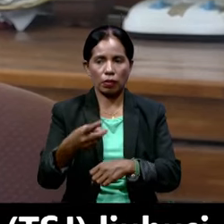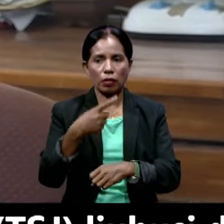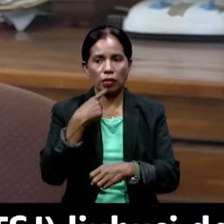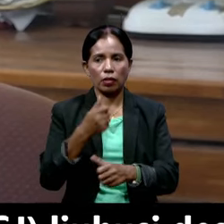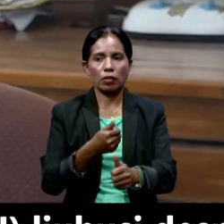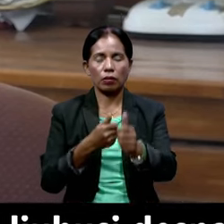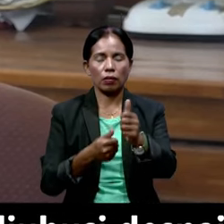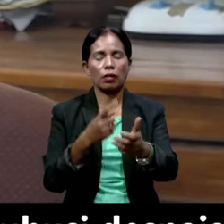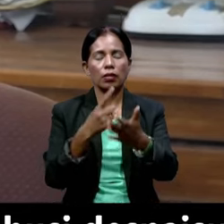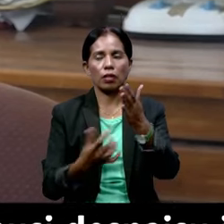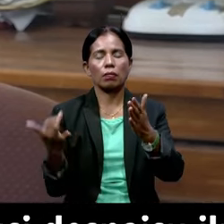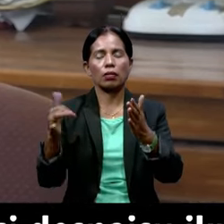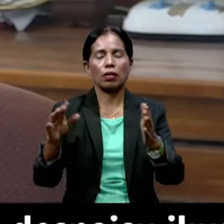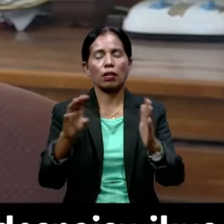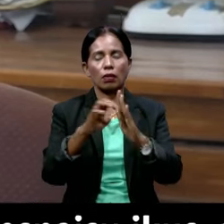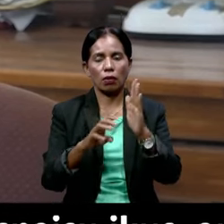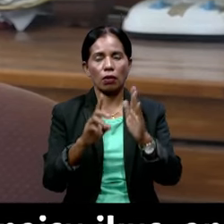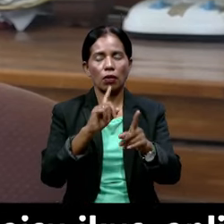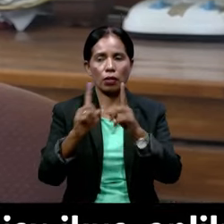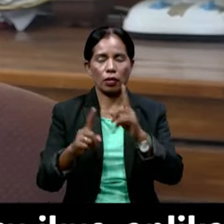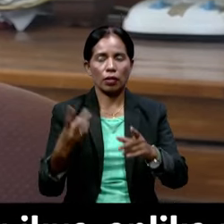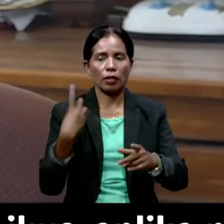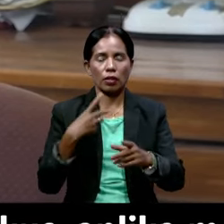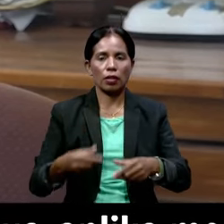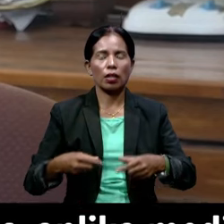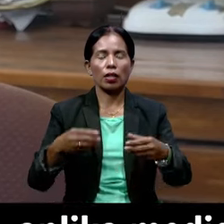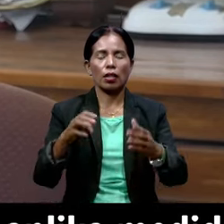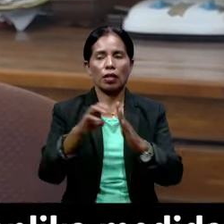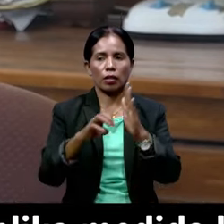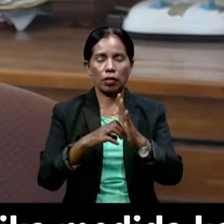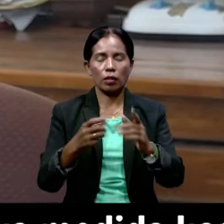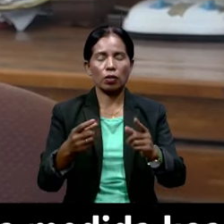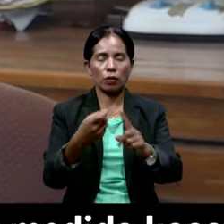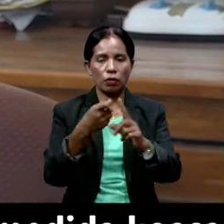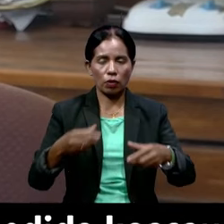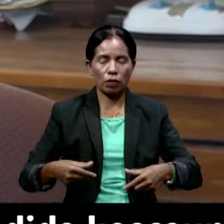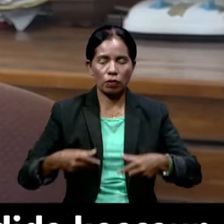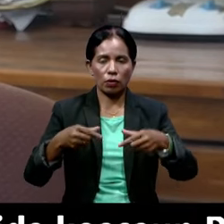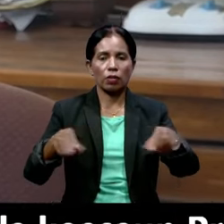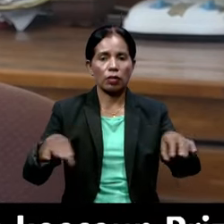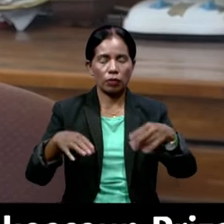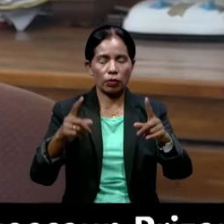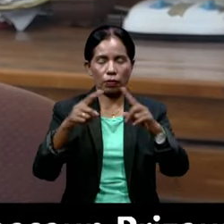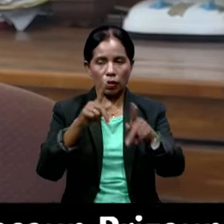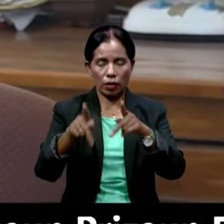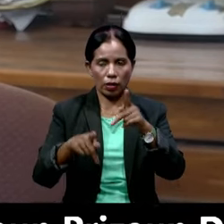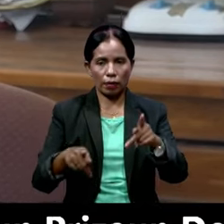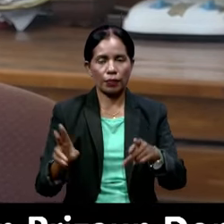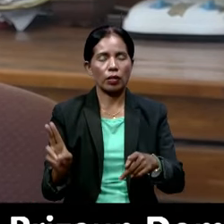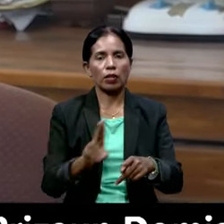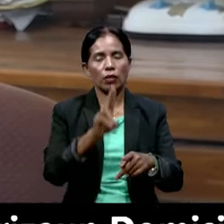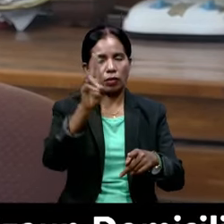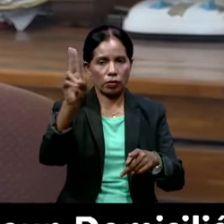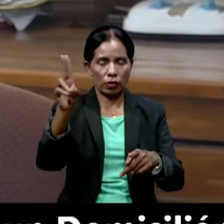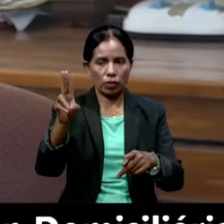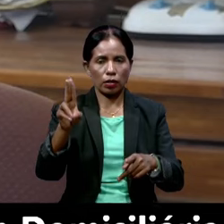maksir kualia. E tem estado CBL foi emprego para ela, liu se sector educação, por exemplo. Ou em Lore, a universidade.